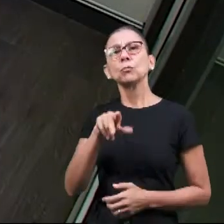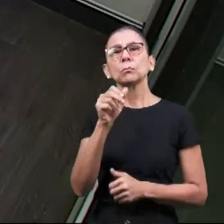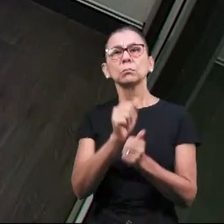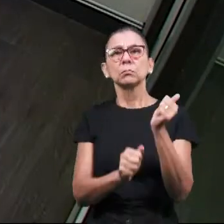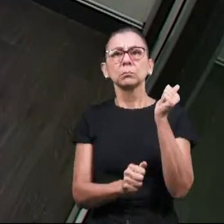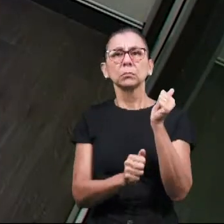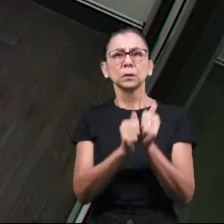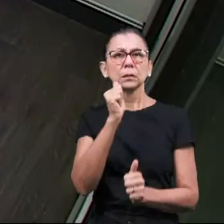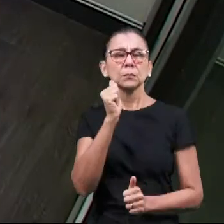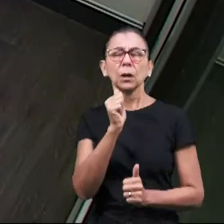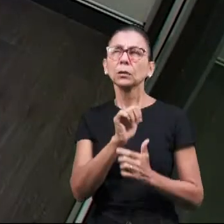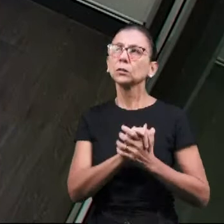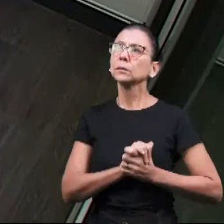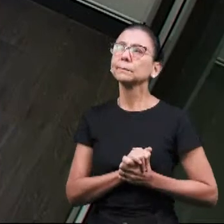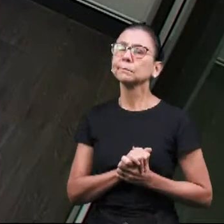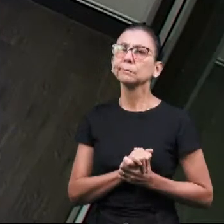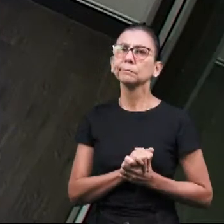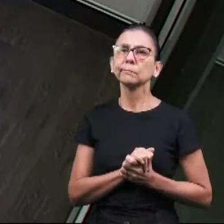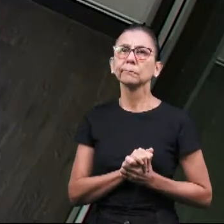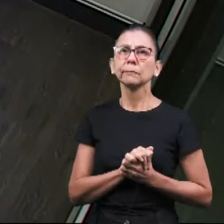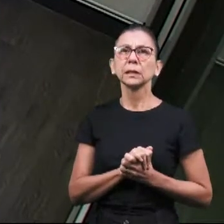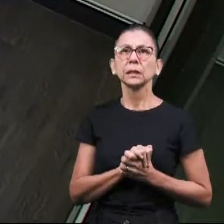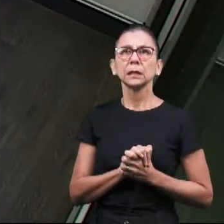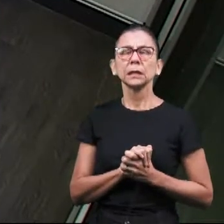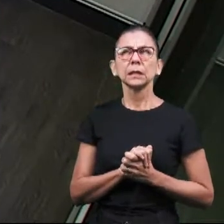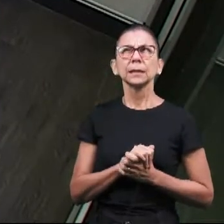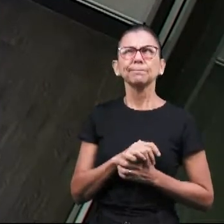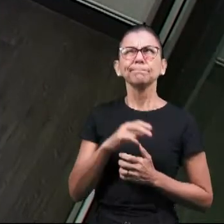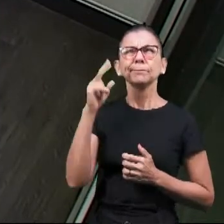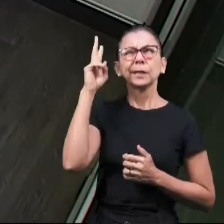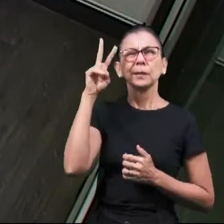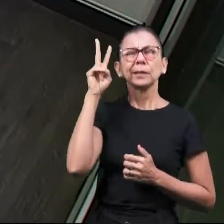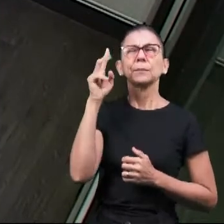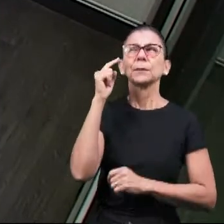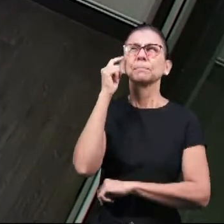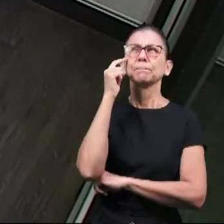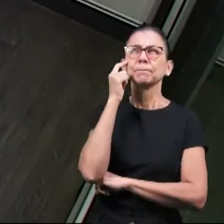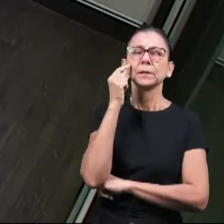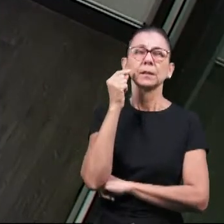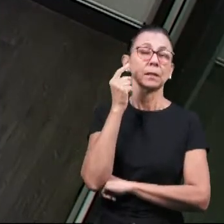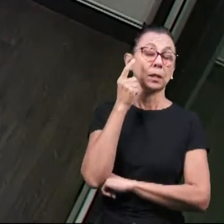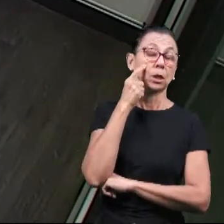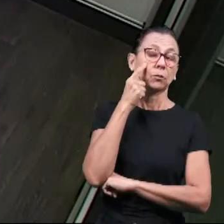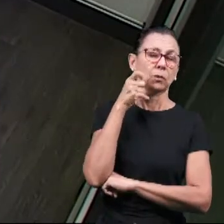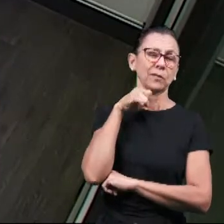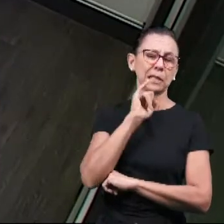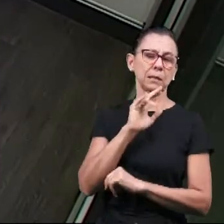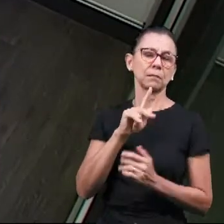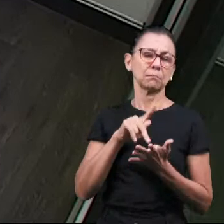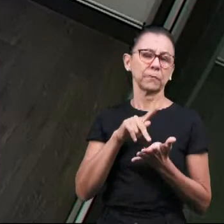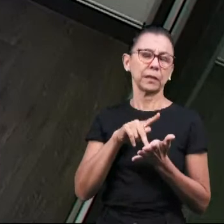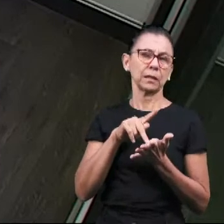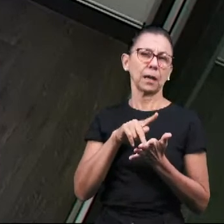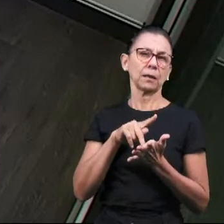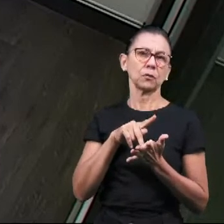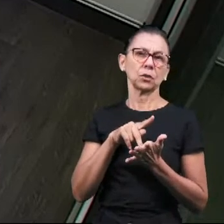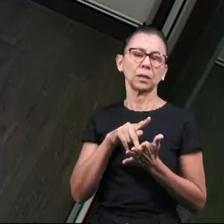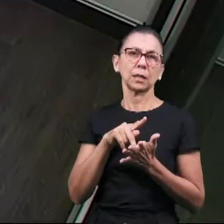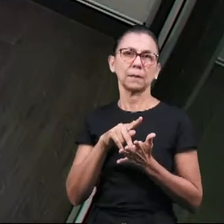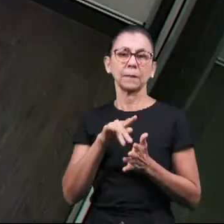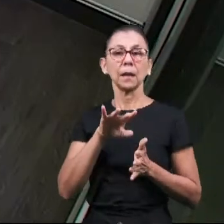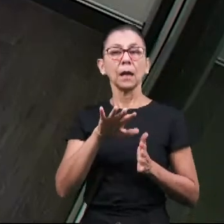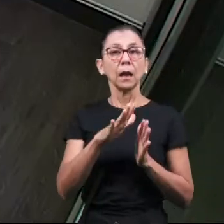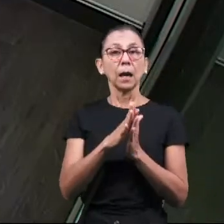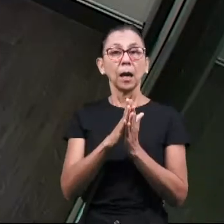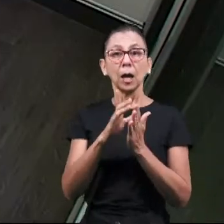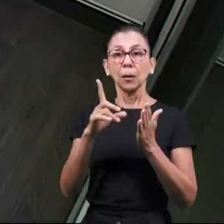primo tinha me falado, e pensei assim: eu vou testar esse negócio que meu primo me falou, ver se funciona mesmo. E aí, antes de sair de casa, eu peguei minha